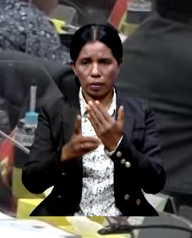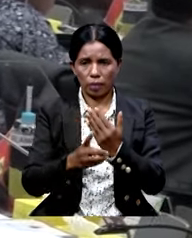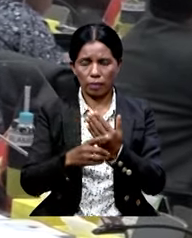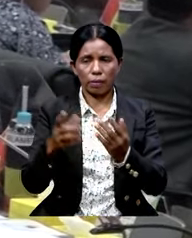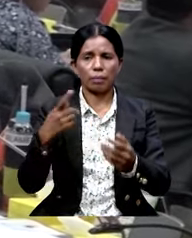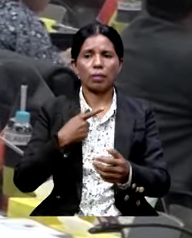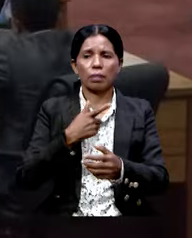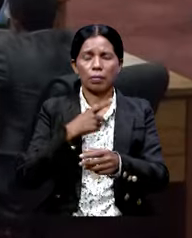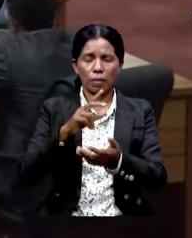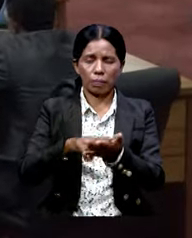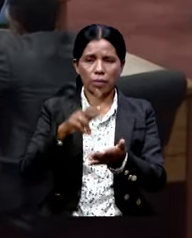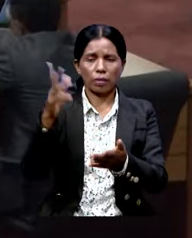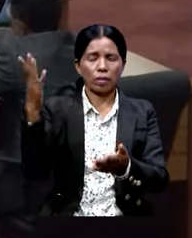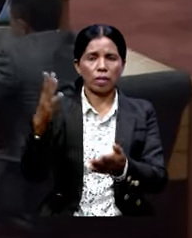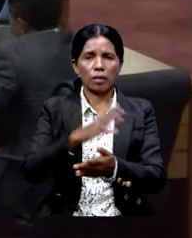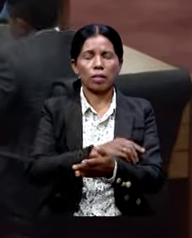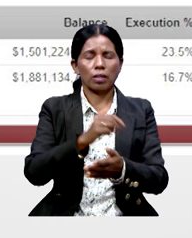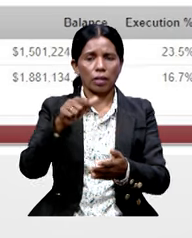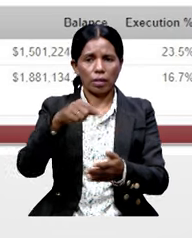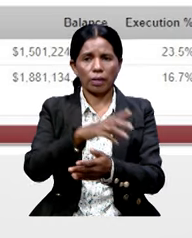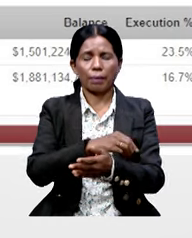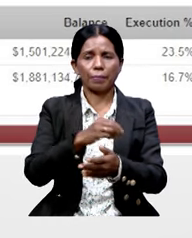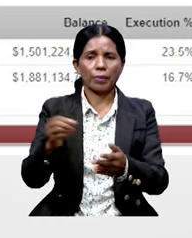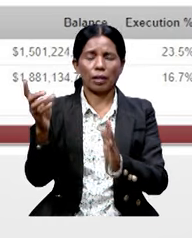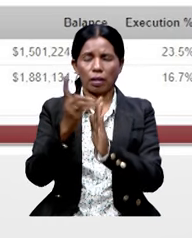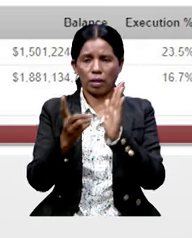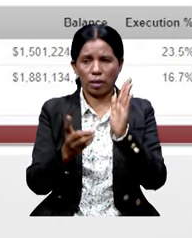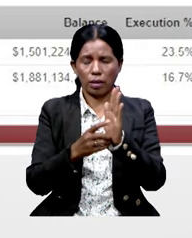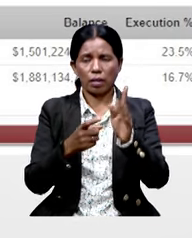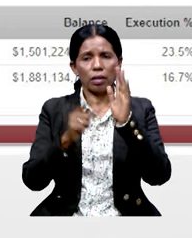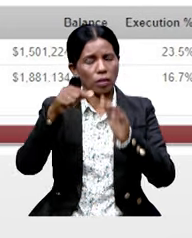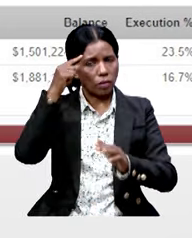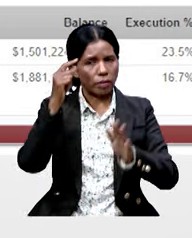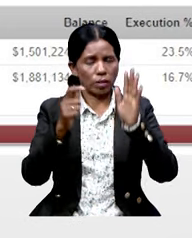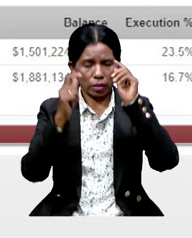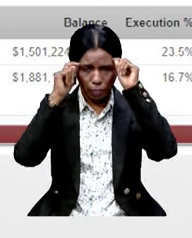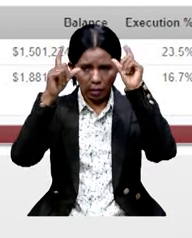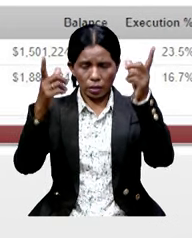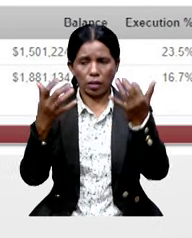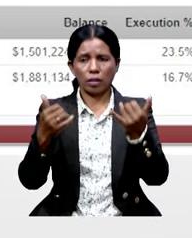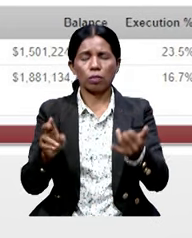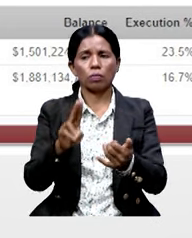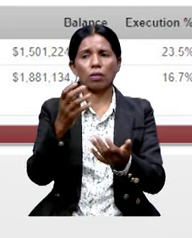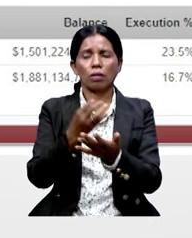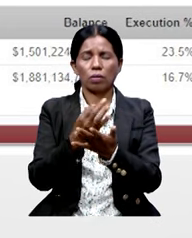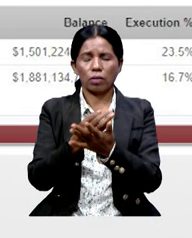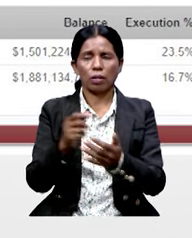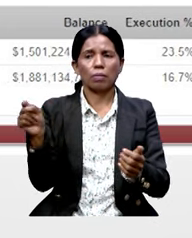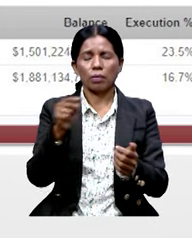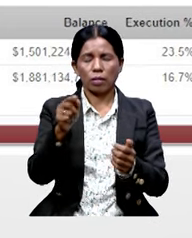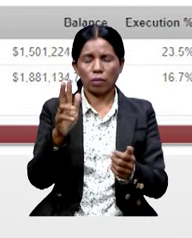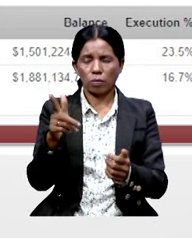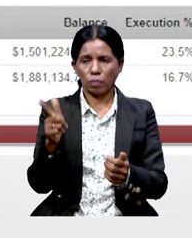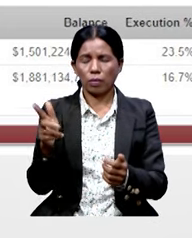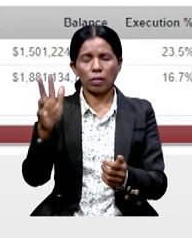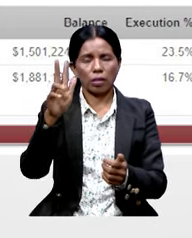a aprovação e a final global. Tuir dar o portal Transparência, Governo Timor-Leste, da Daune, foi em executa por cento o Ron Restin Tolu, ponto Lima,